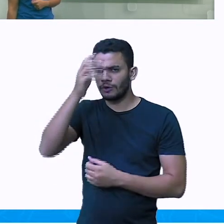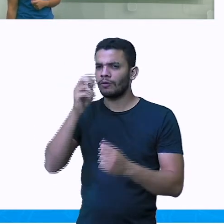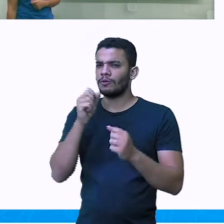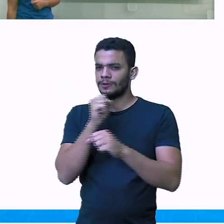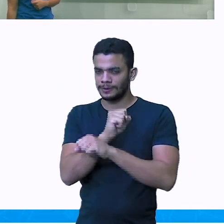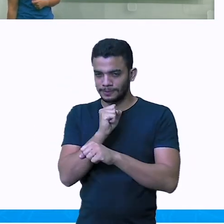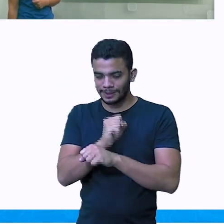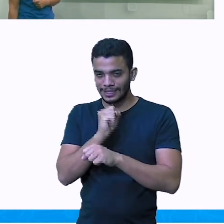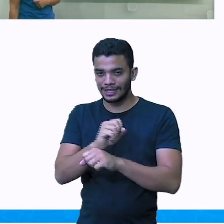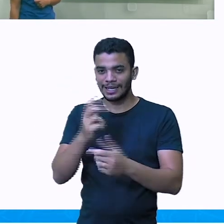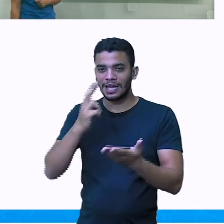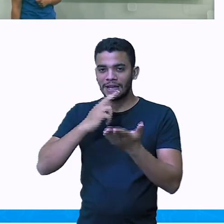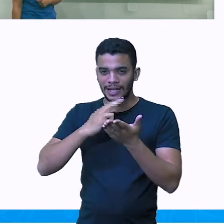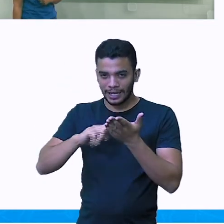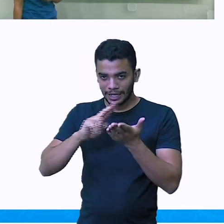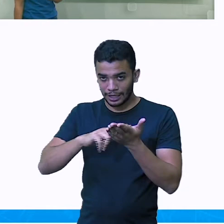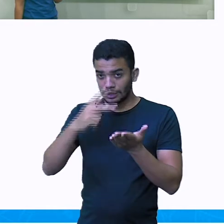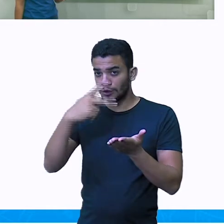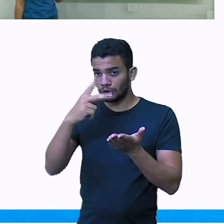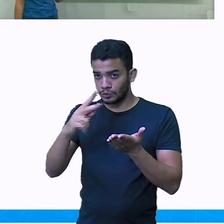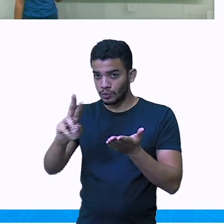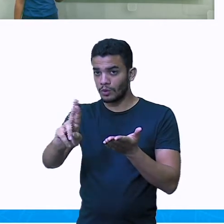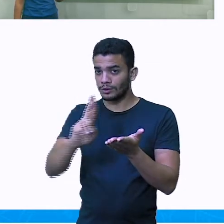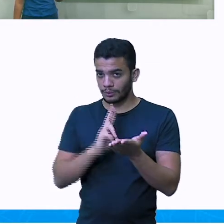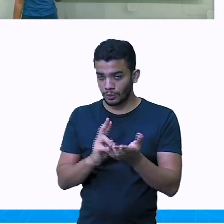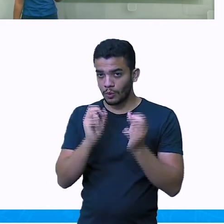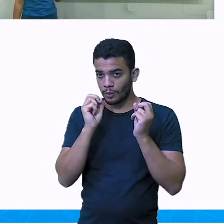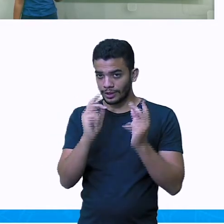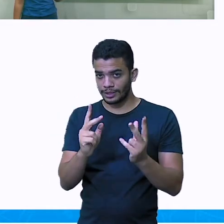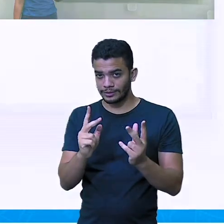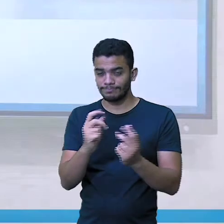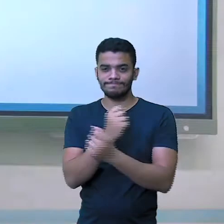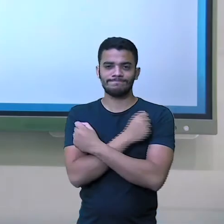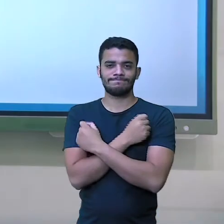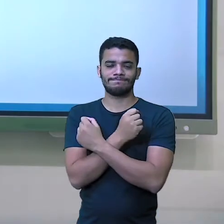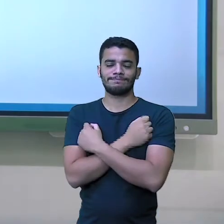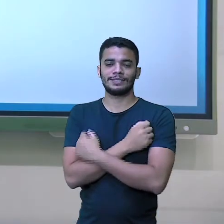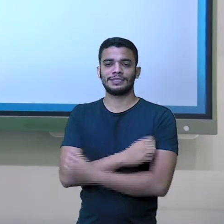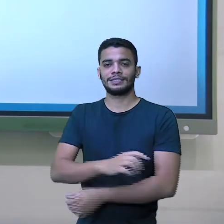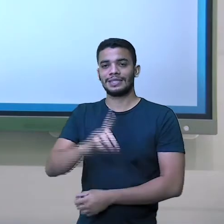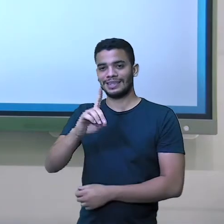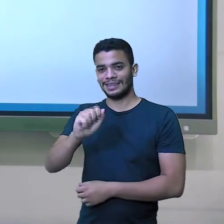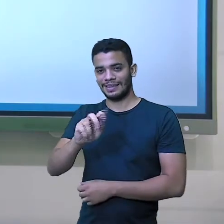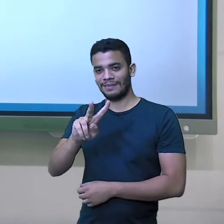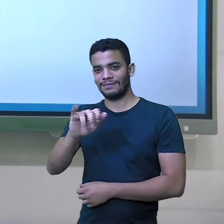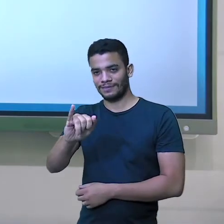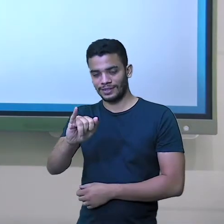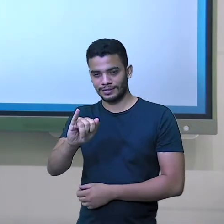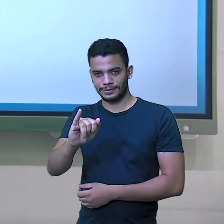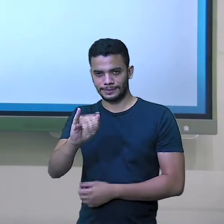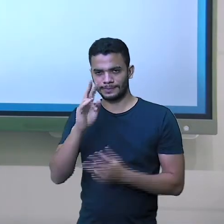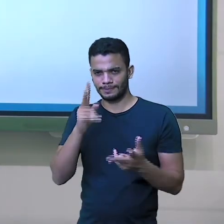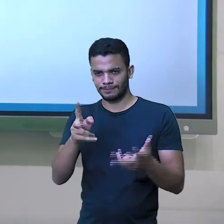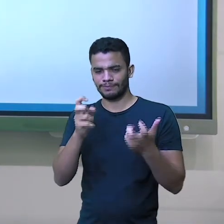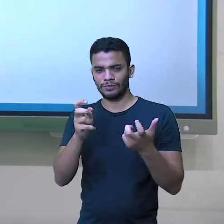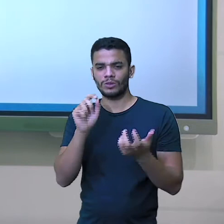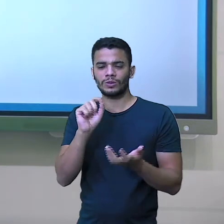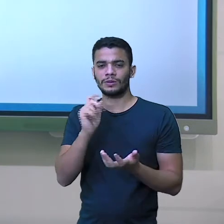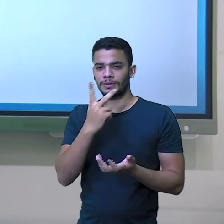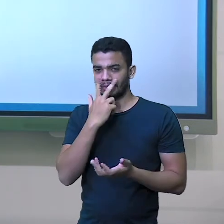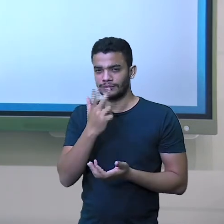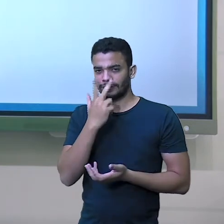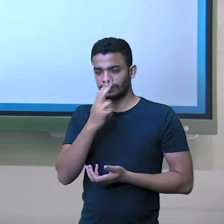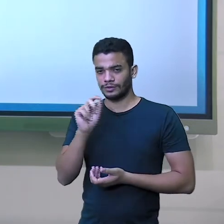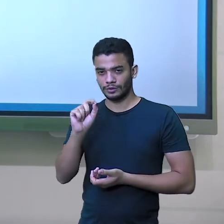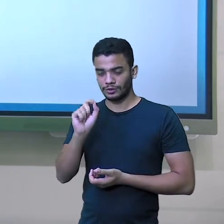Um abraço, Davi. Bom, essa carta ela foi feita para um amigo ou para um primo